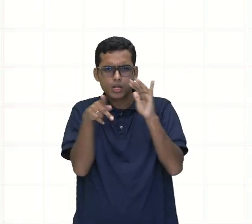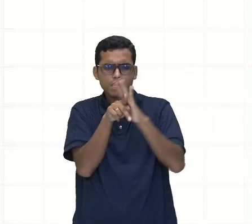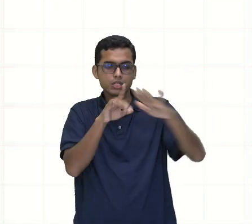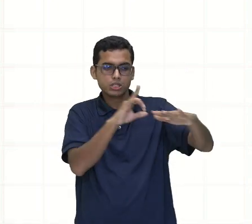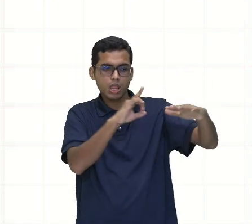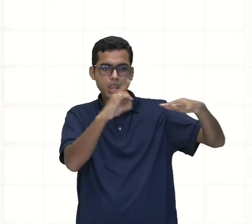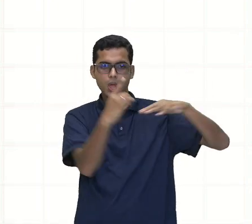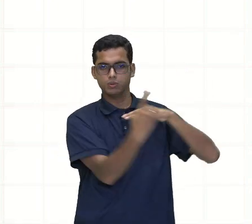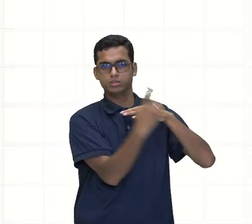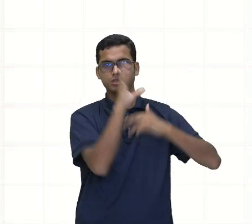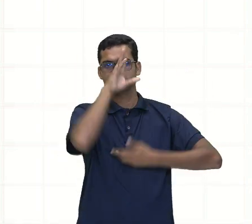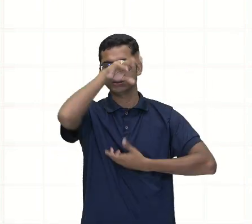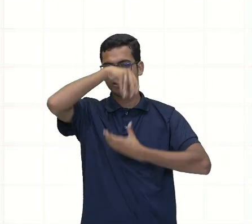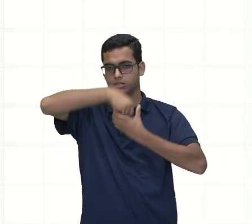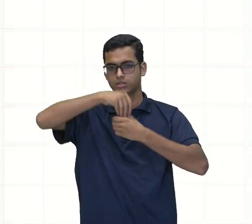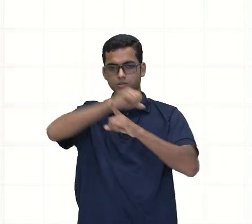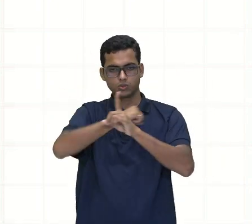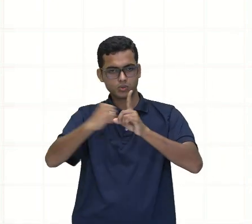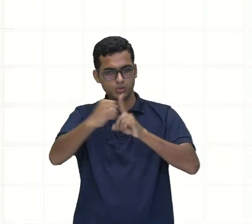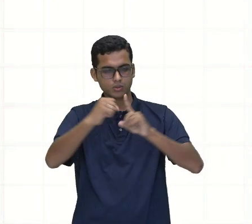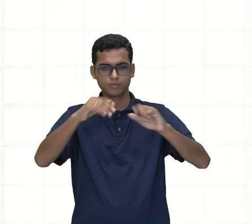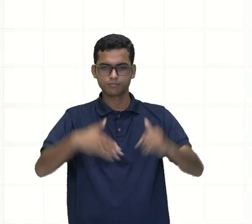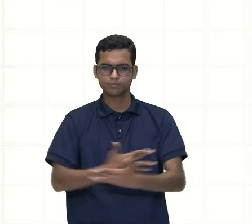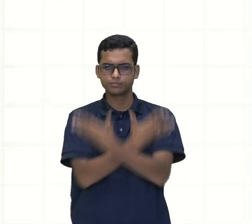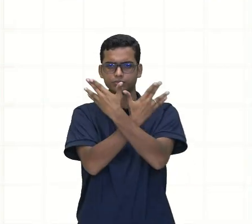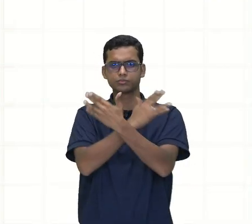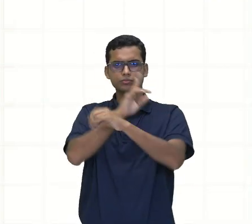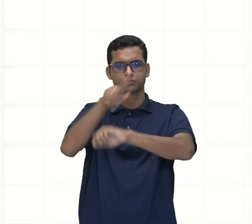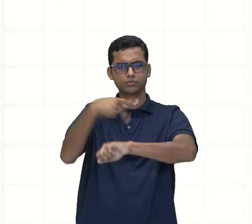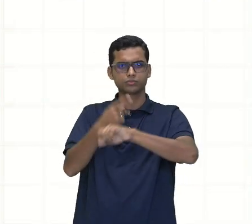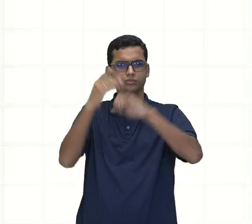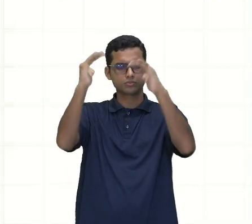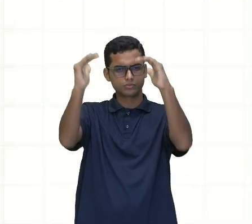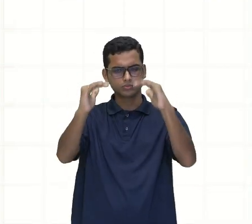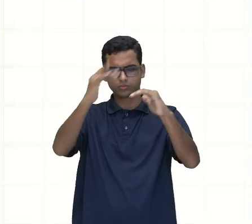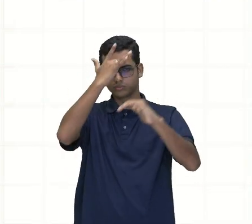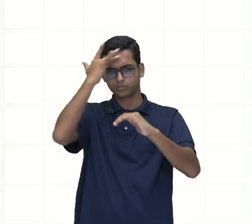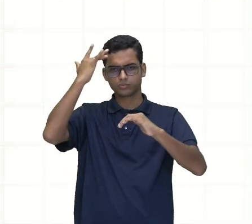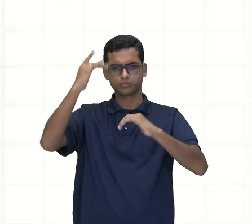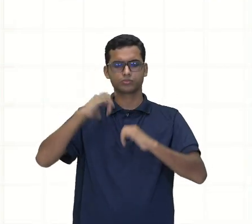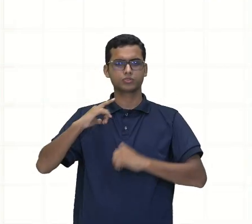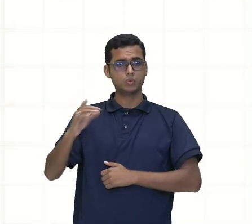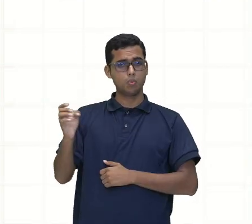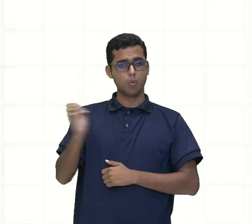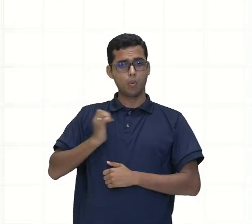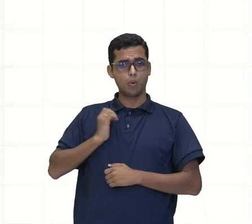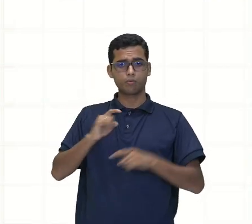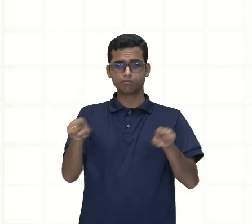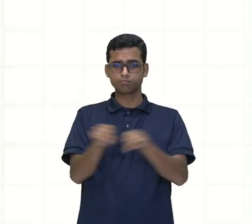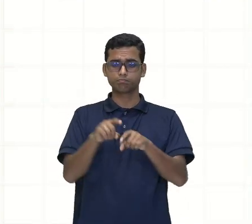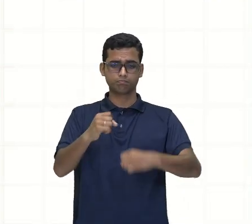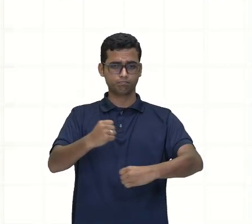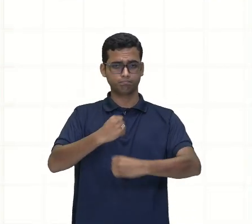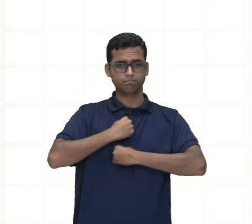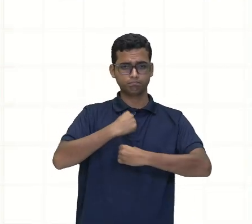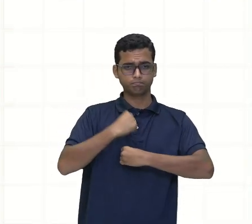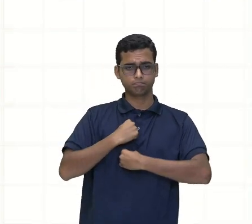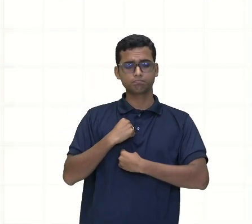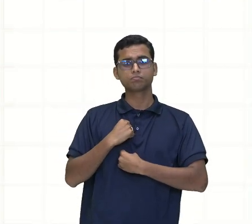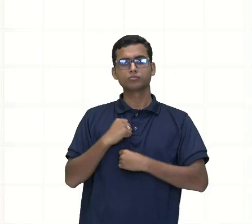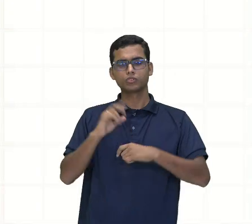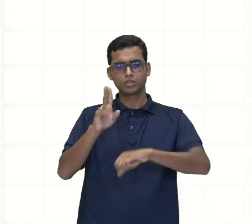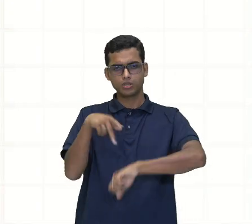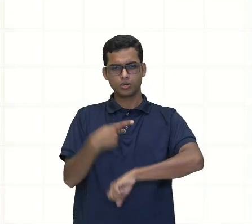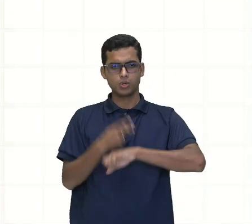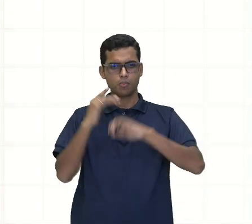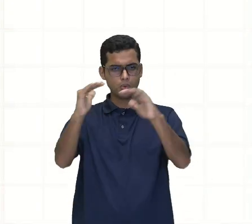sociedade inca. Logo após o imperador, nós temos os nobres e guerreiros, como vocês podem observar na pirâmide, seguido dos